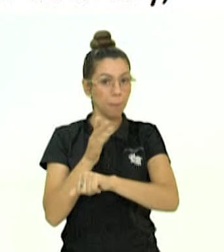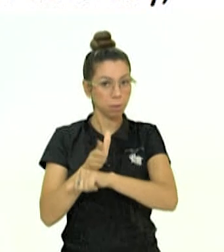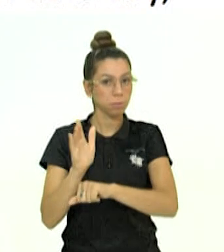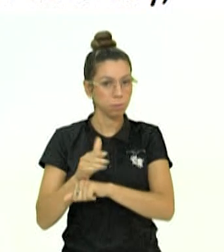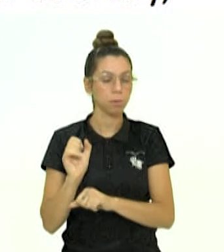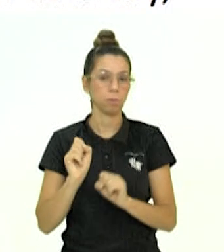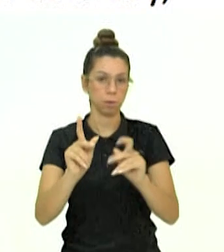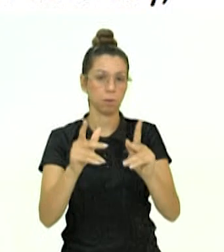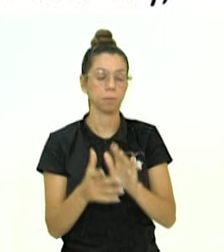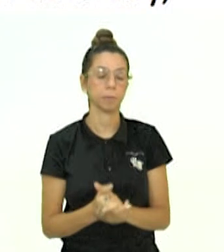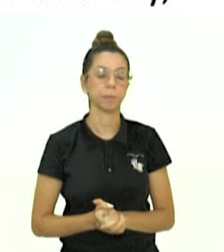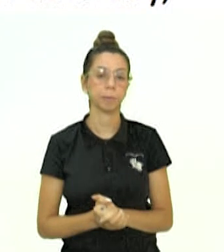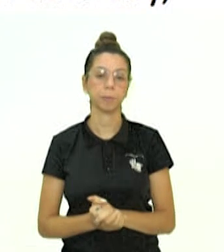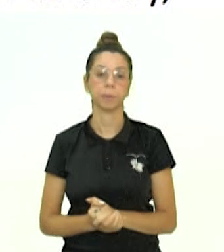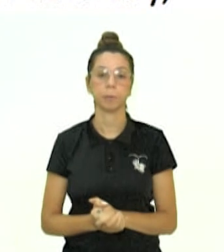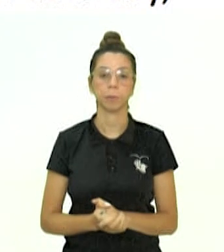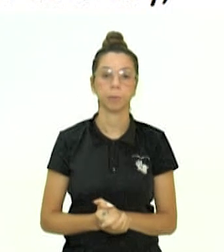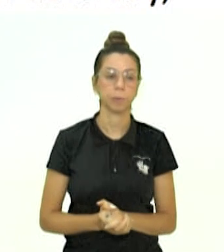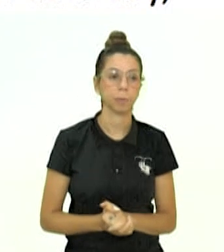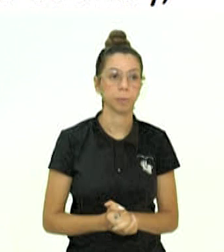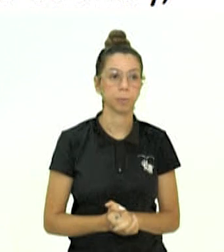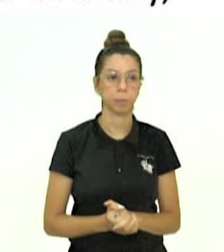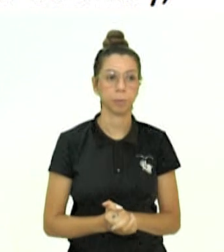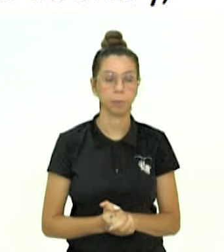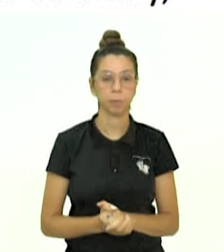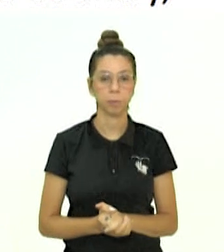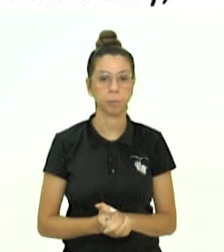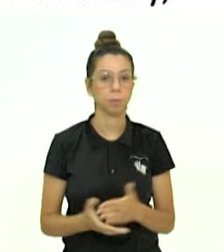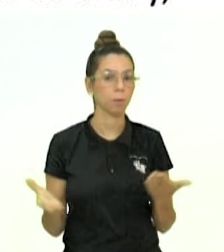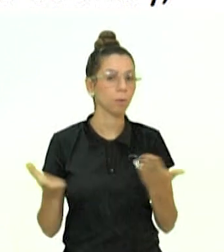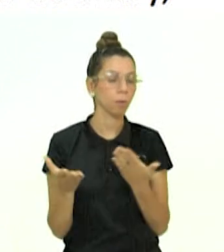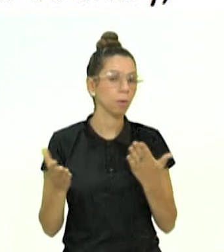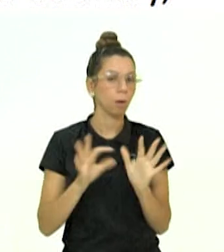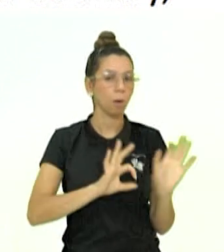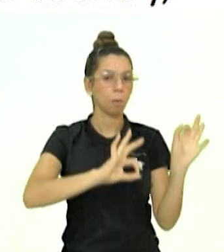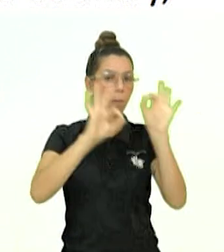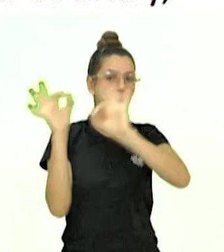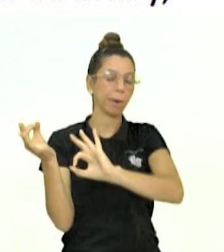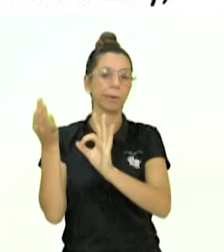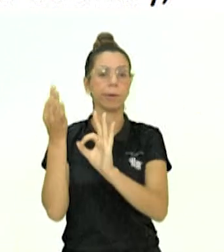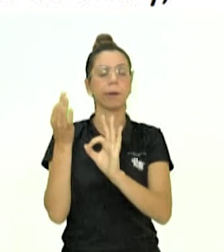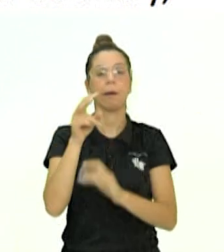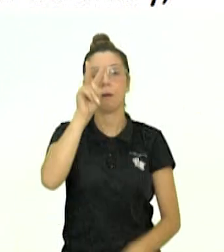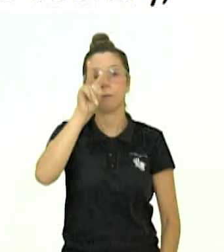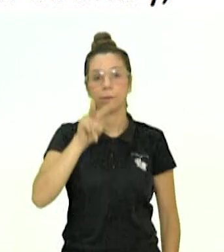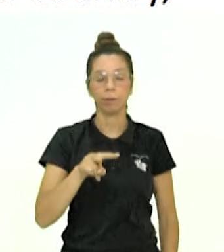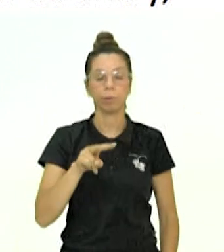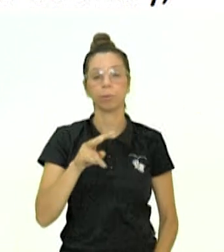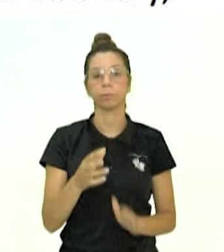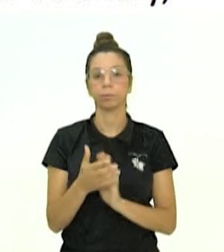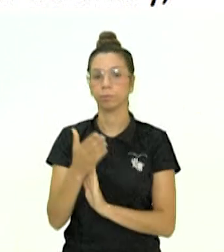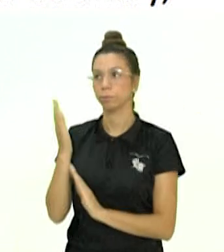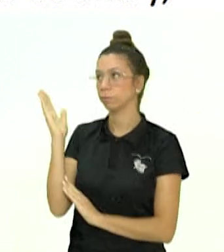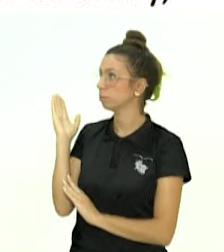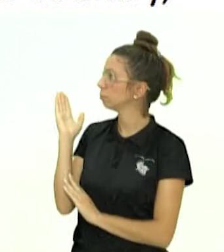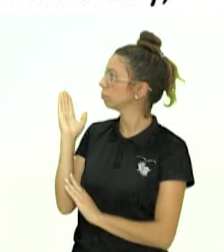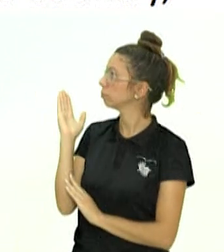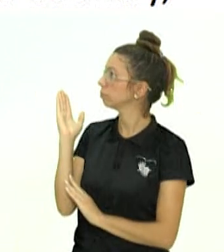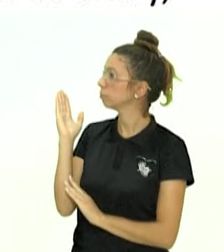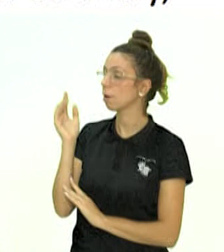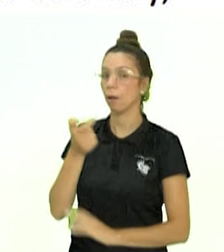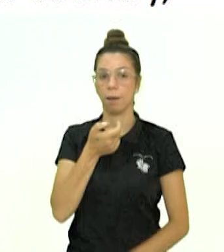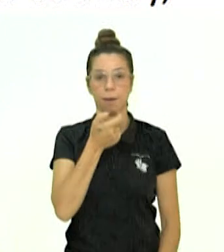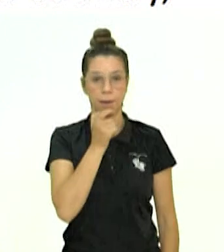aqui. Beleza, bora para o nosso reading. Acompanhem comigo a leitura aqui, pessoal. If you are thinking about the